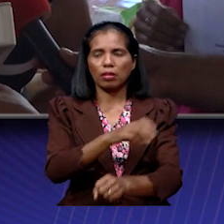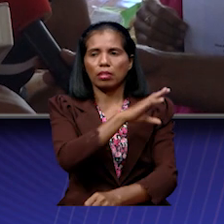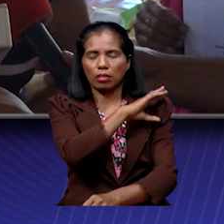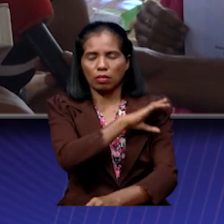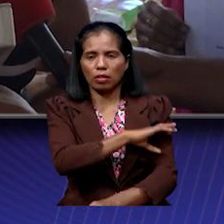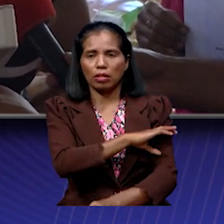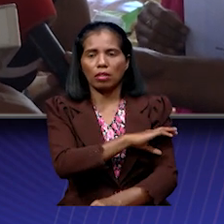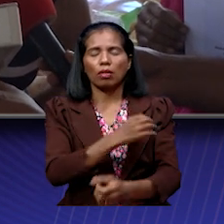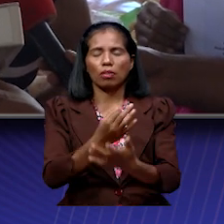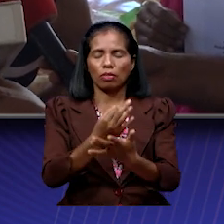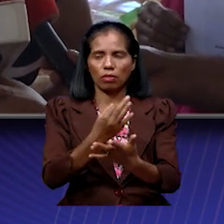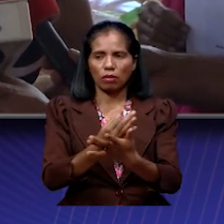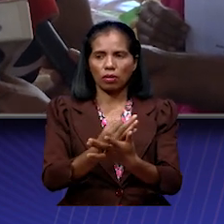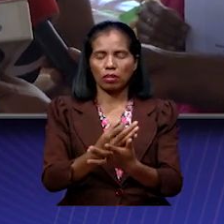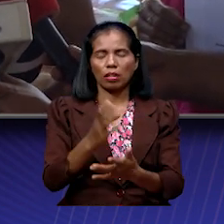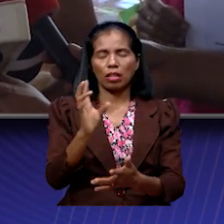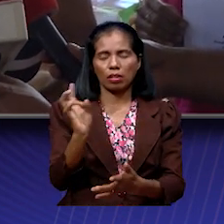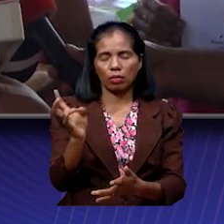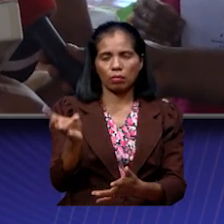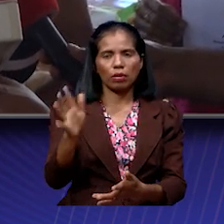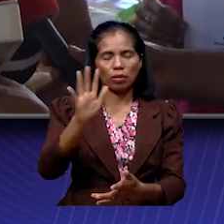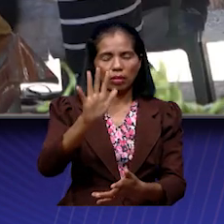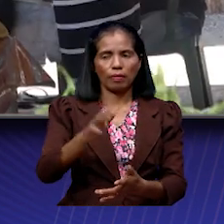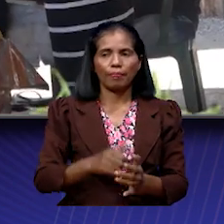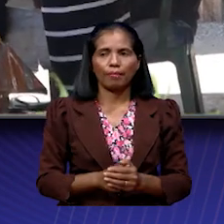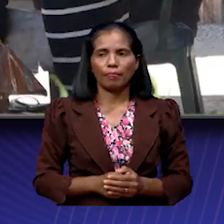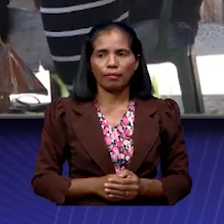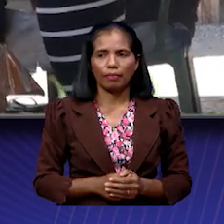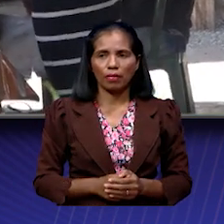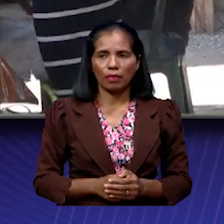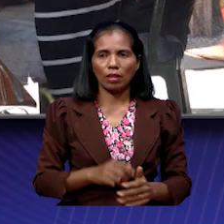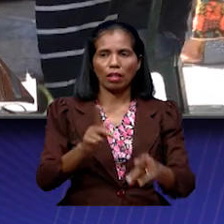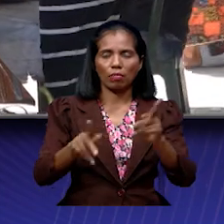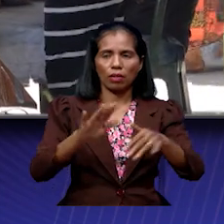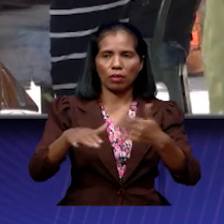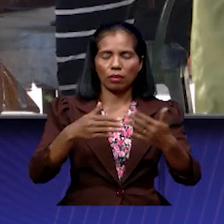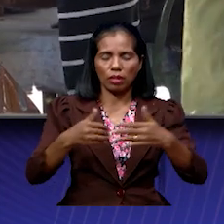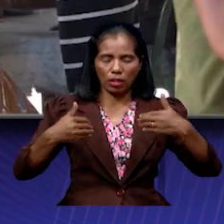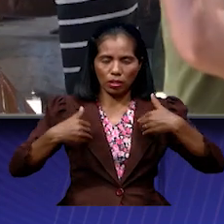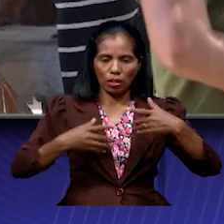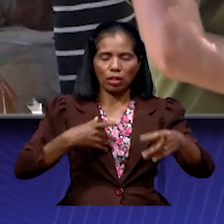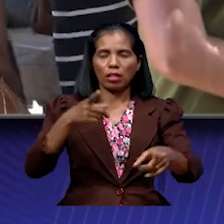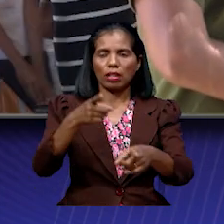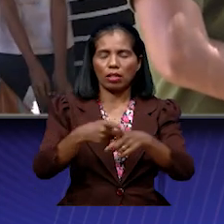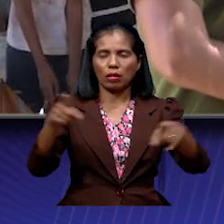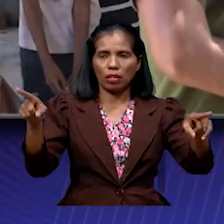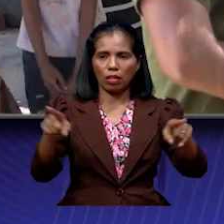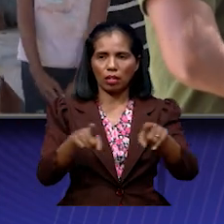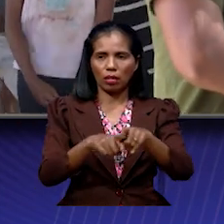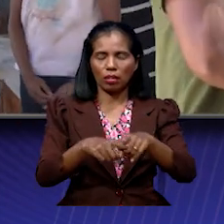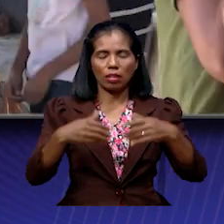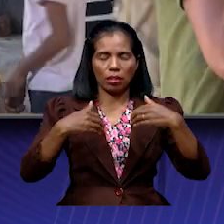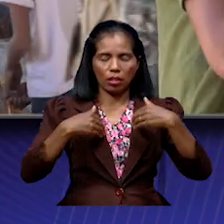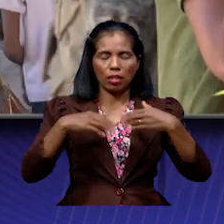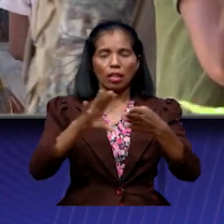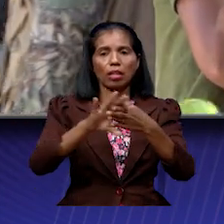social básico $75 além disso mo cidadão ho todo e é direito hanessa a tu e é cartão